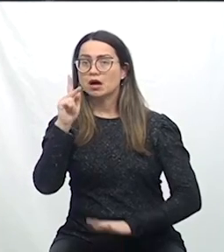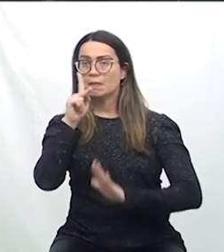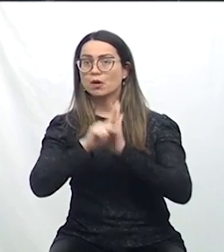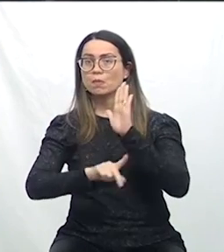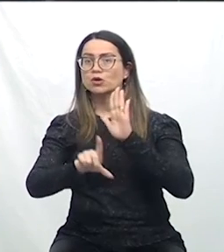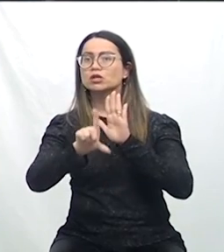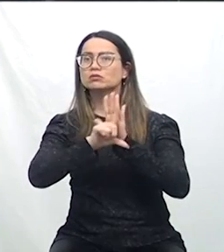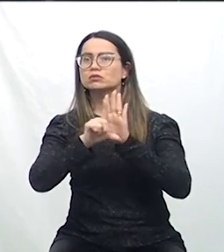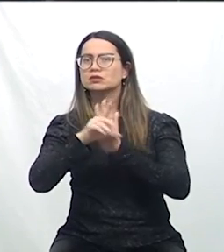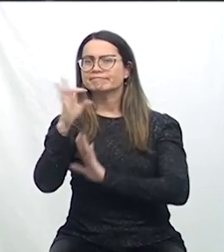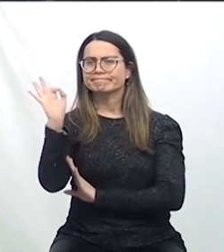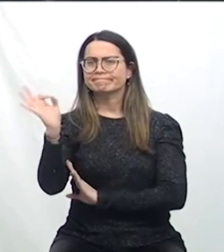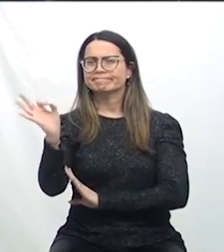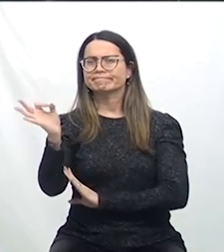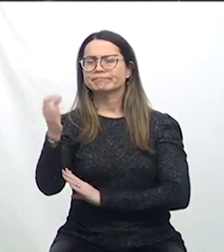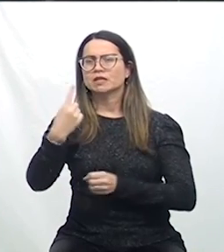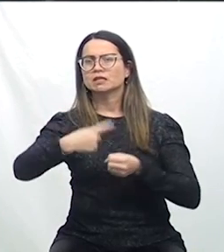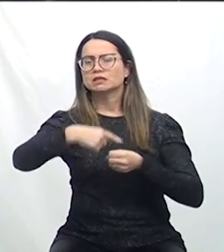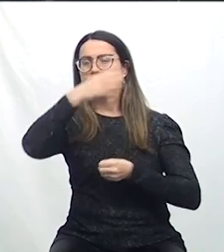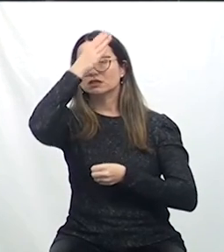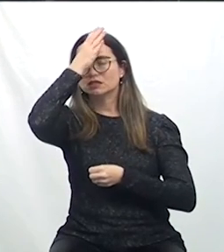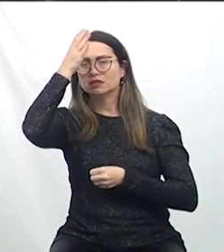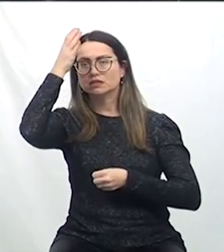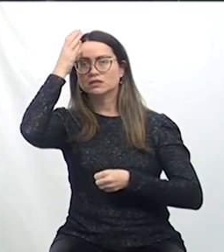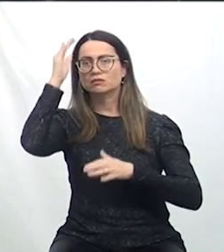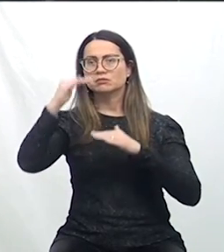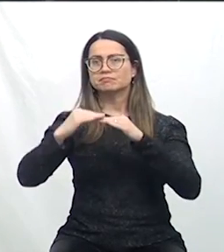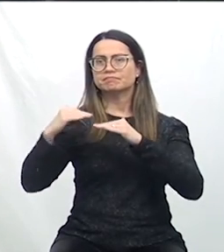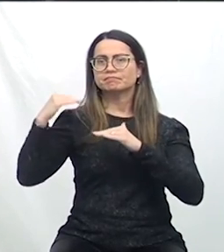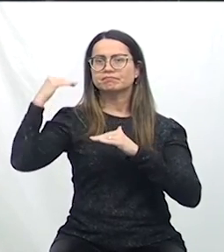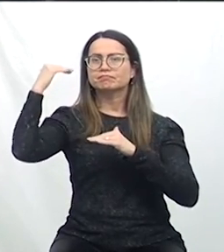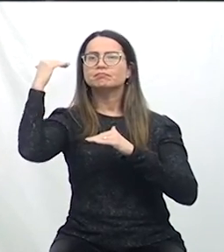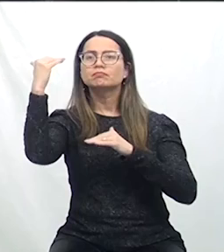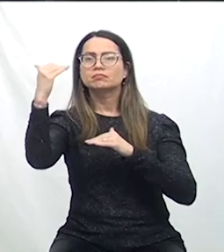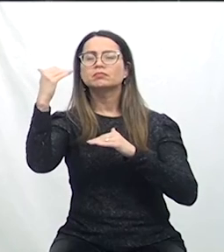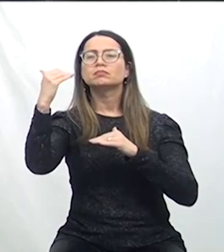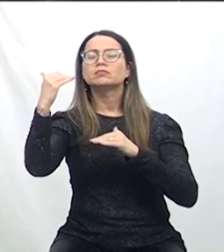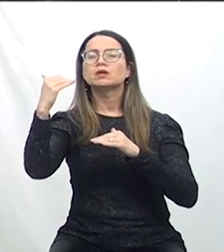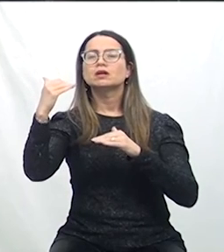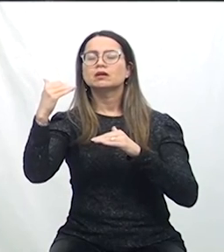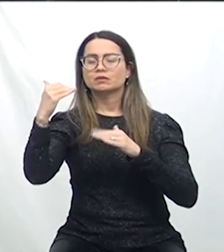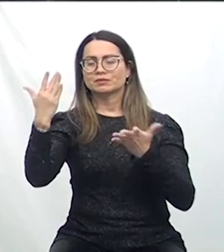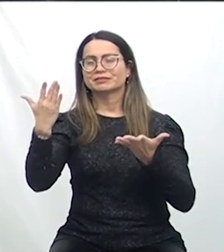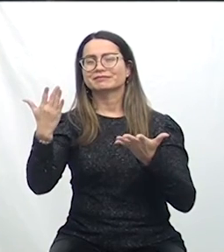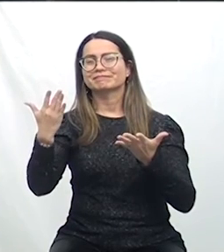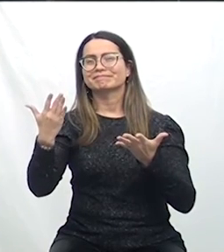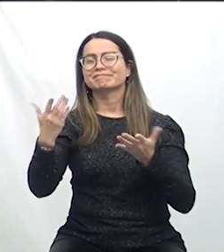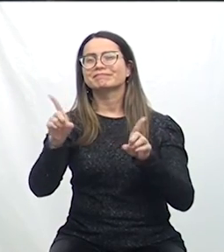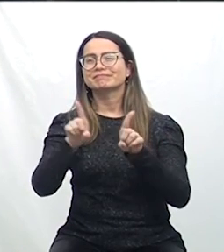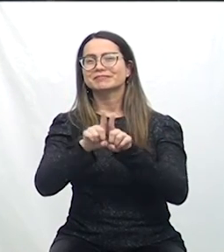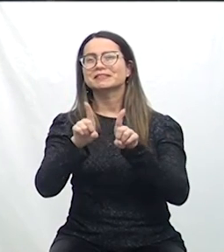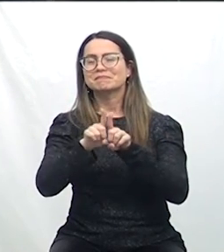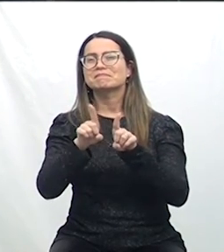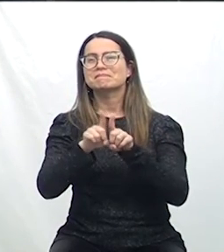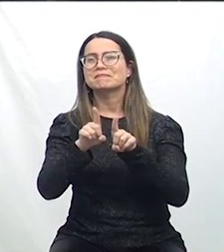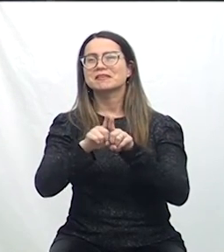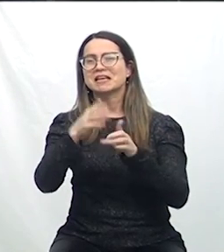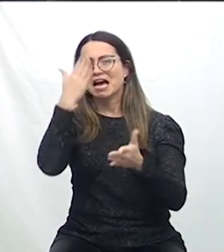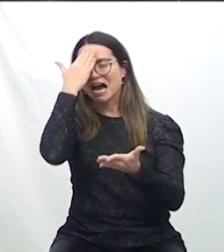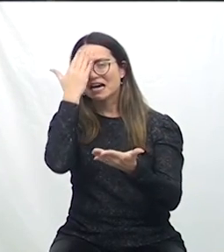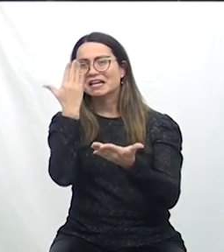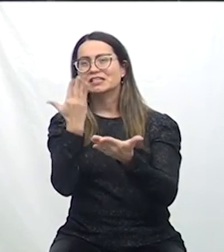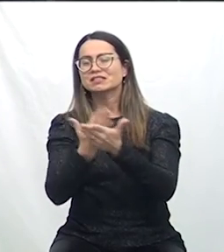certeza, Criciúma engrandece quando realmente traz essa questão de inclusão social. Então, isso